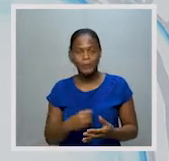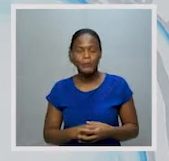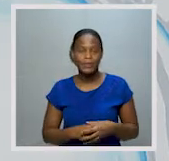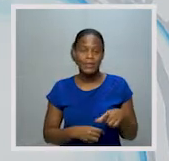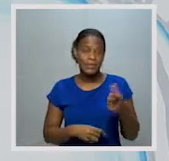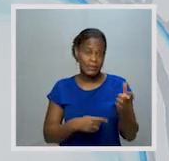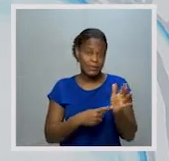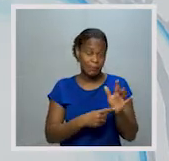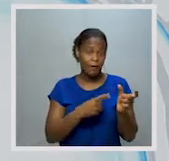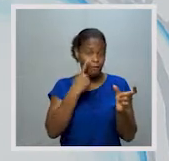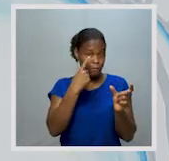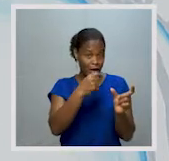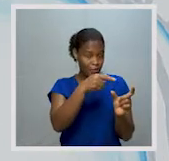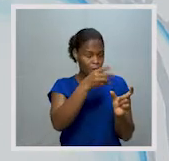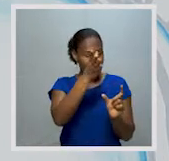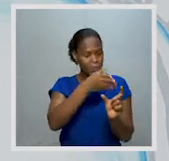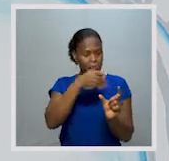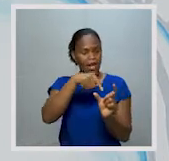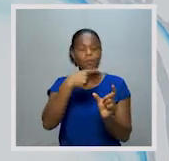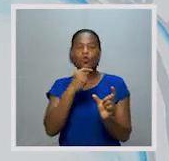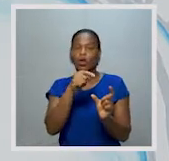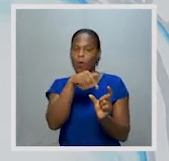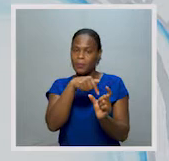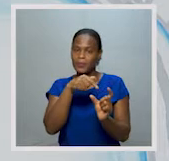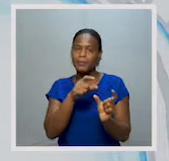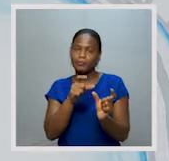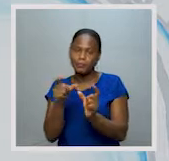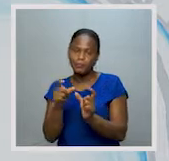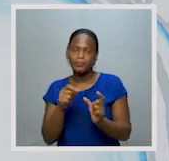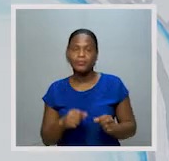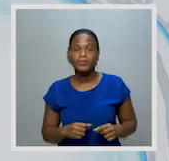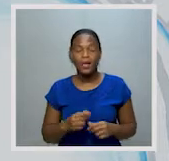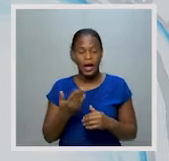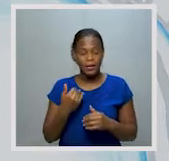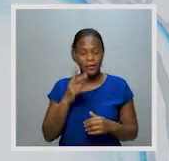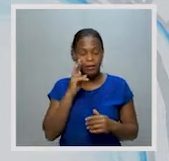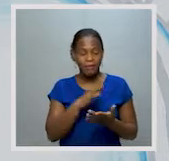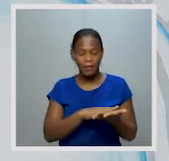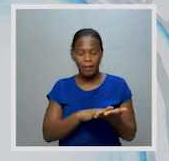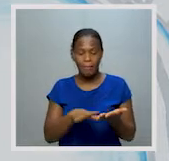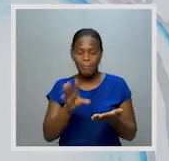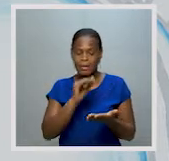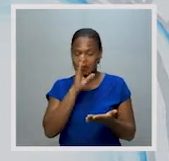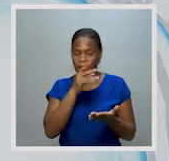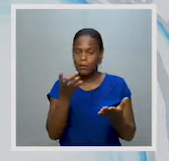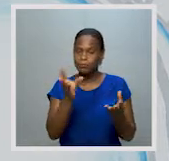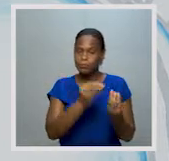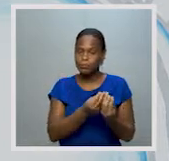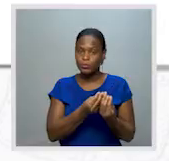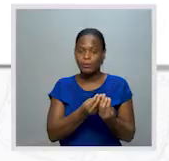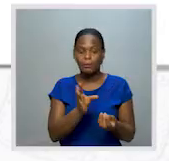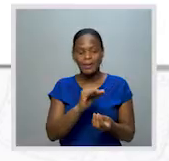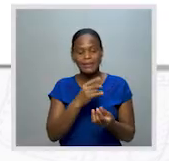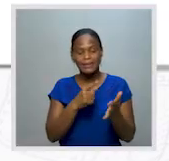meio do verbo. Já havíamos visto anteriormente, nada mal se acrescentarmos com mais